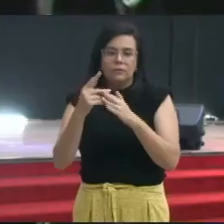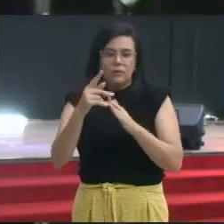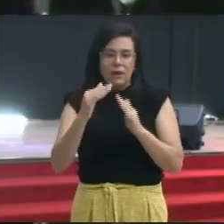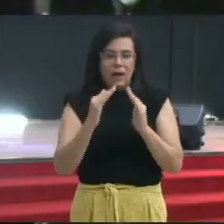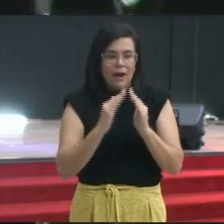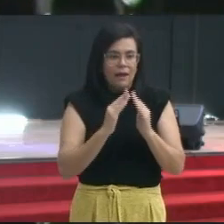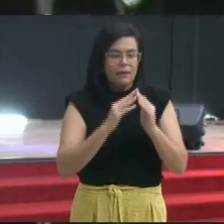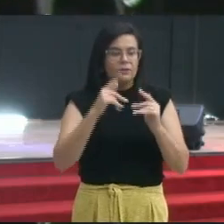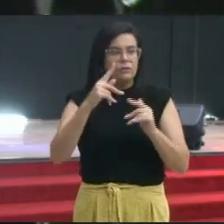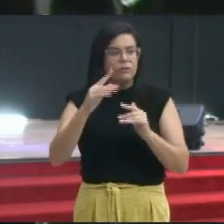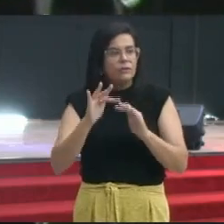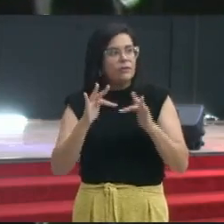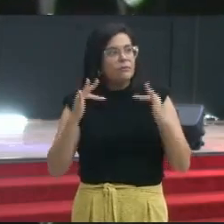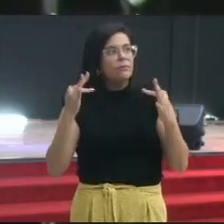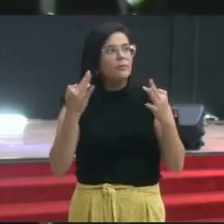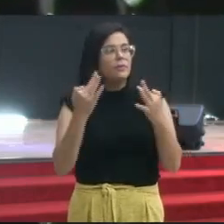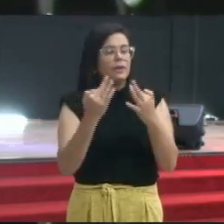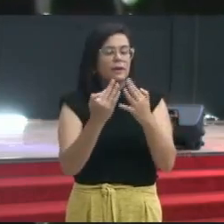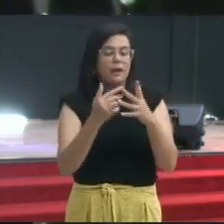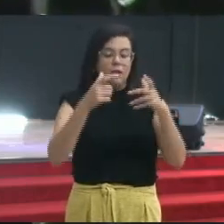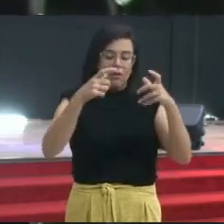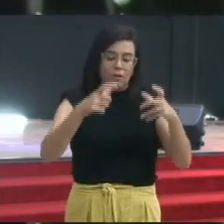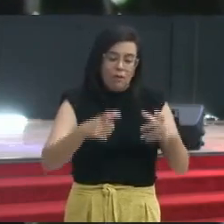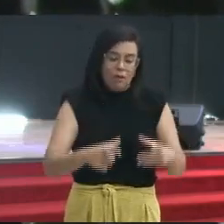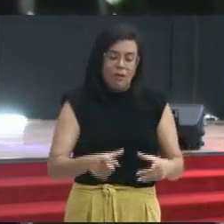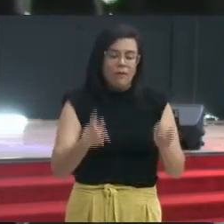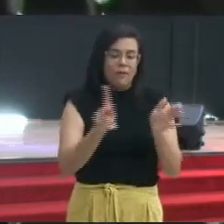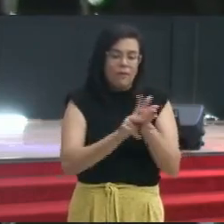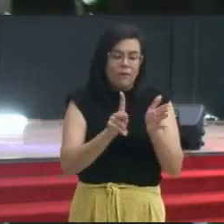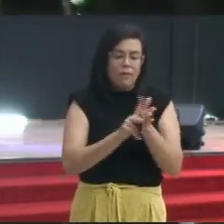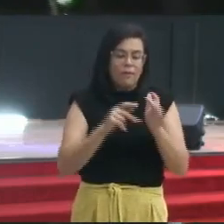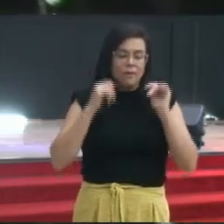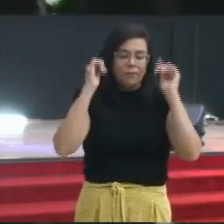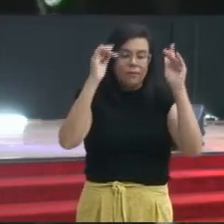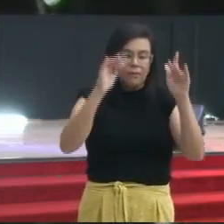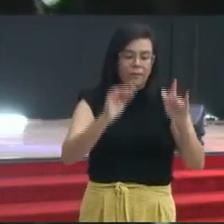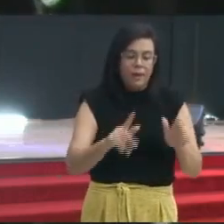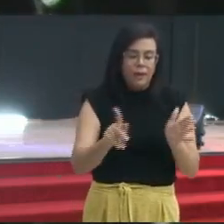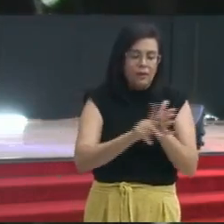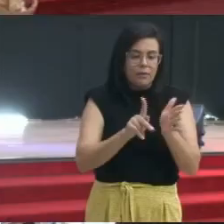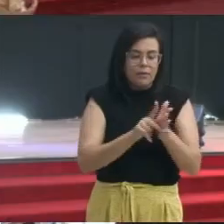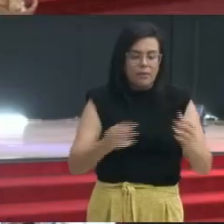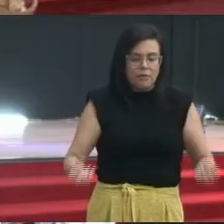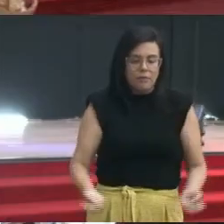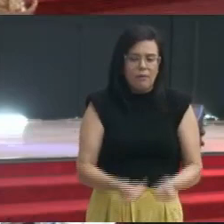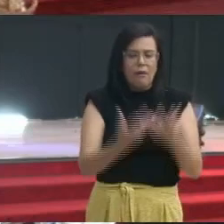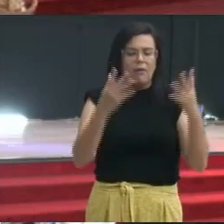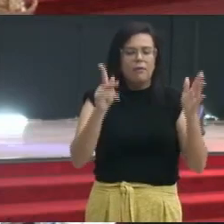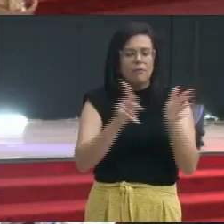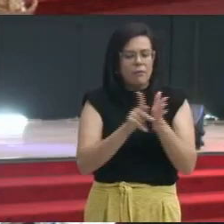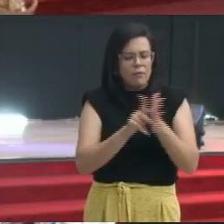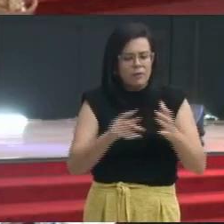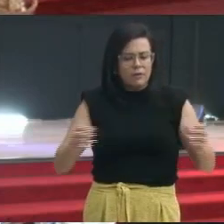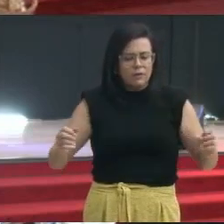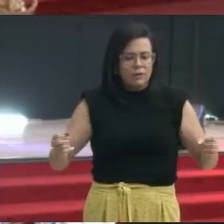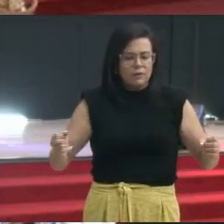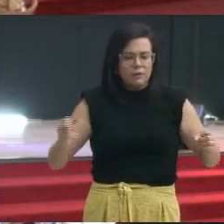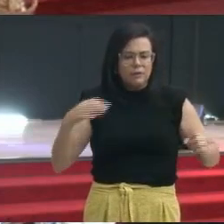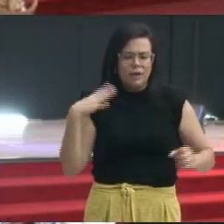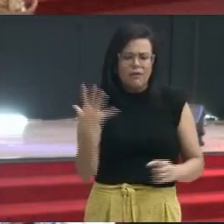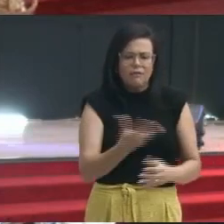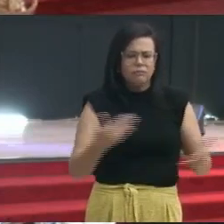sua família. Sua casa é lugar de bênção, sua casa é lugar de milagres, sua casa é lugar de salvação, sua casa é lugar